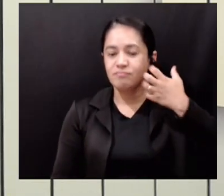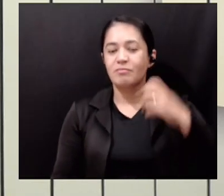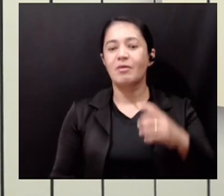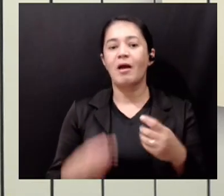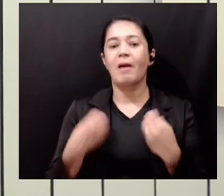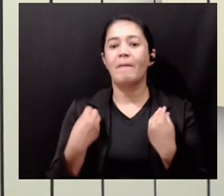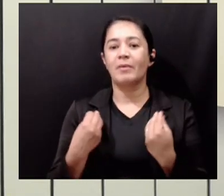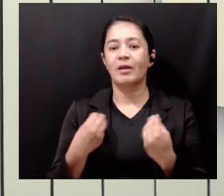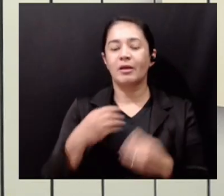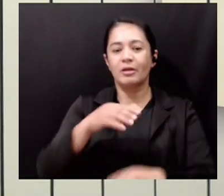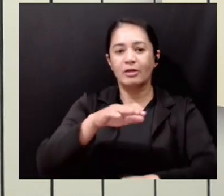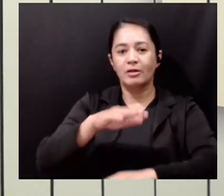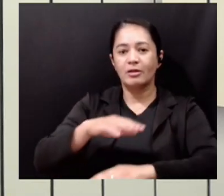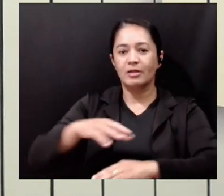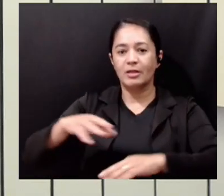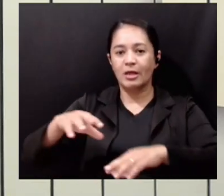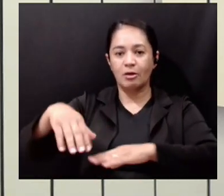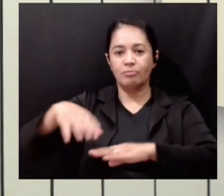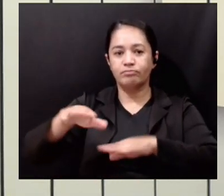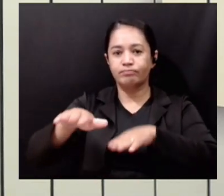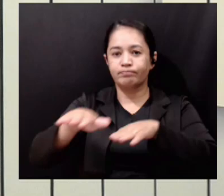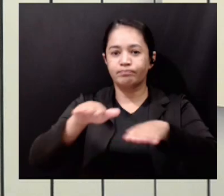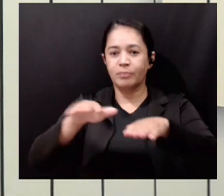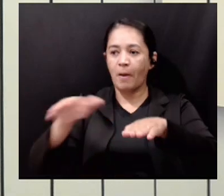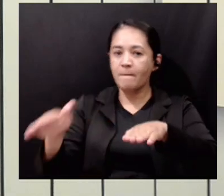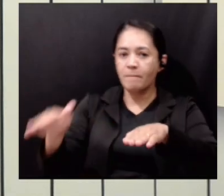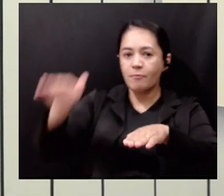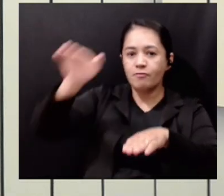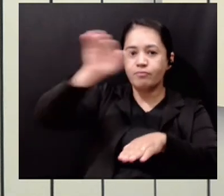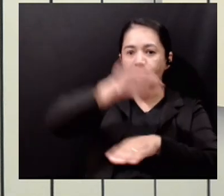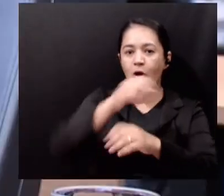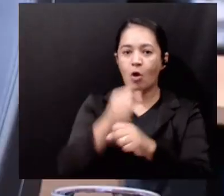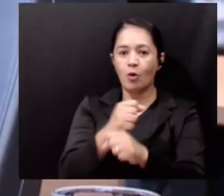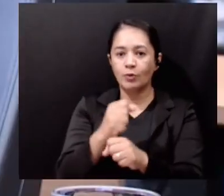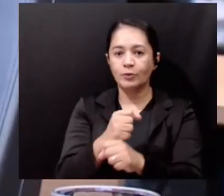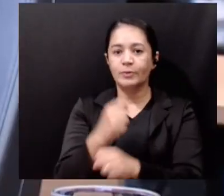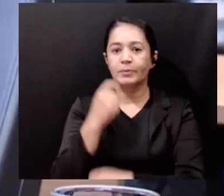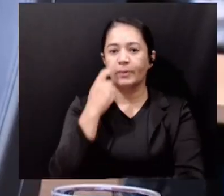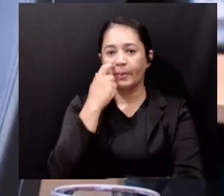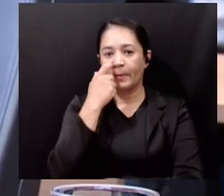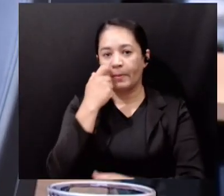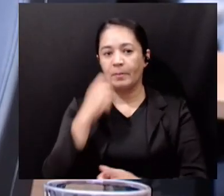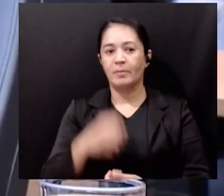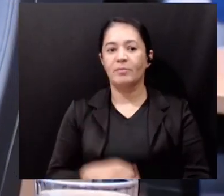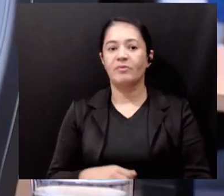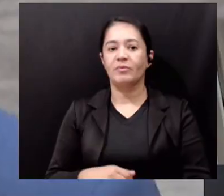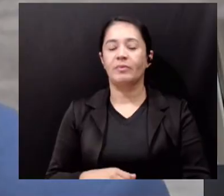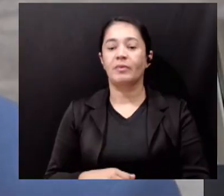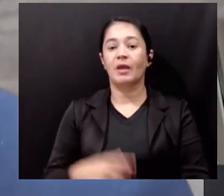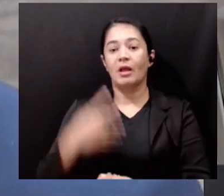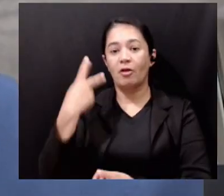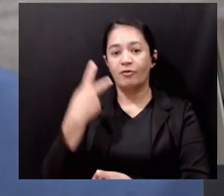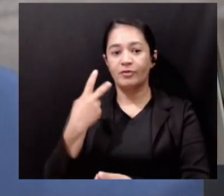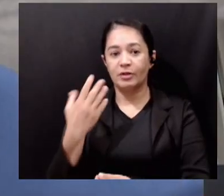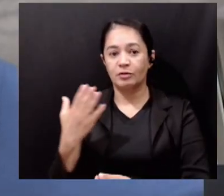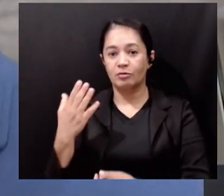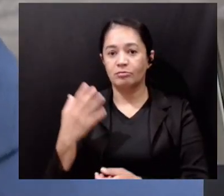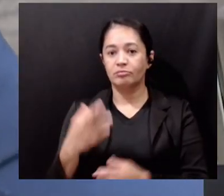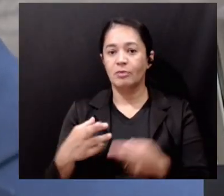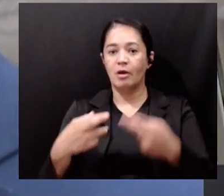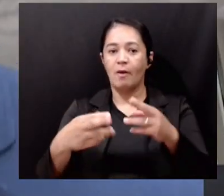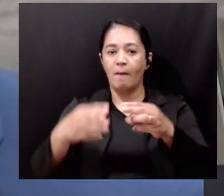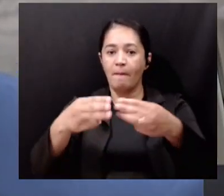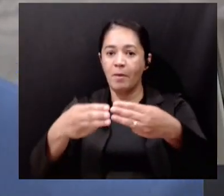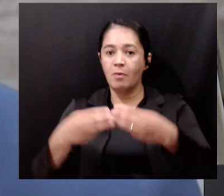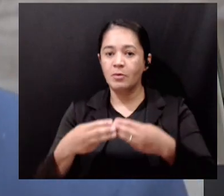na rodovia Miguel Melhado Campos. O vereador Felipe Marquesi protocolou uma moção em que apela para